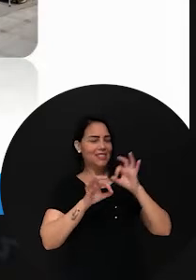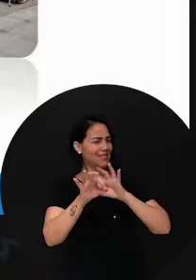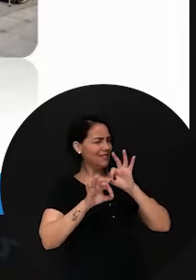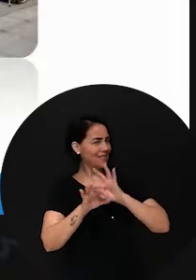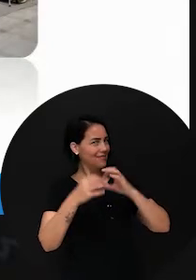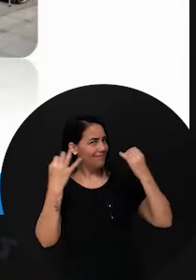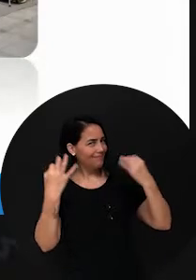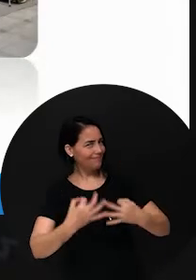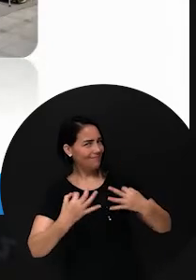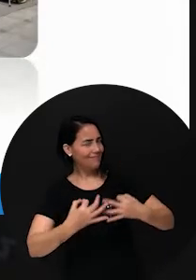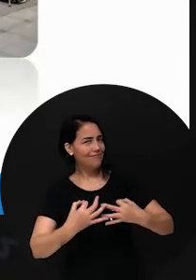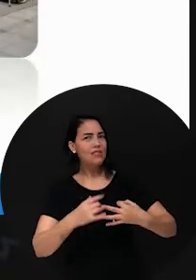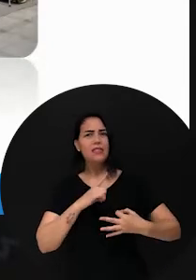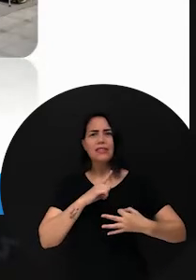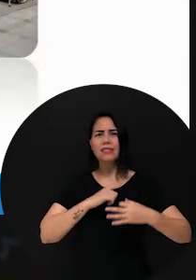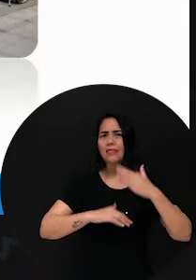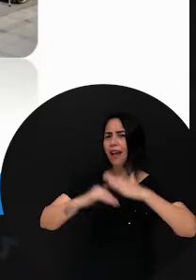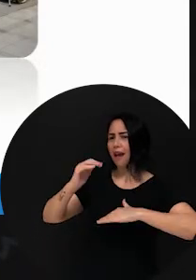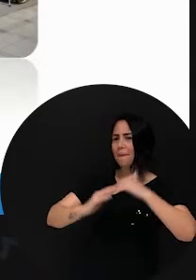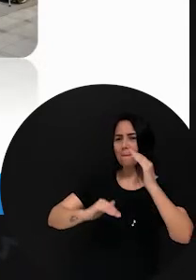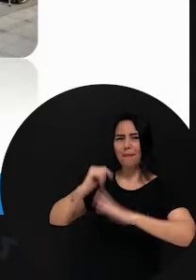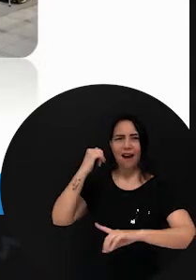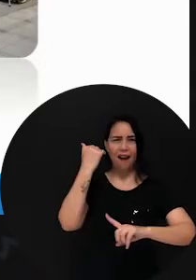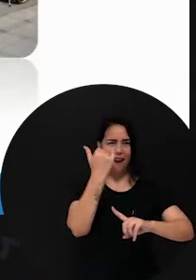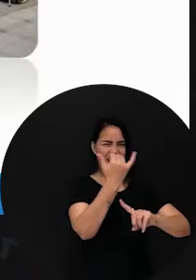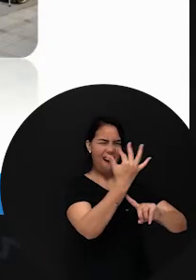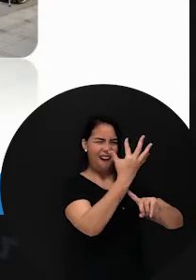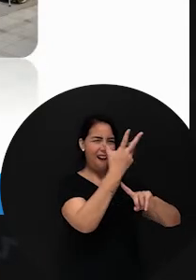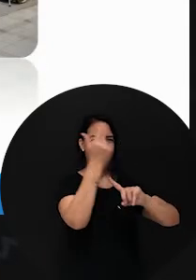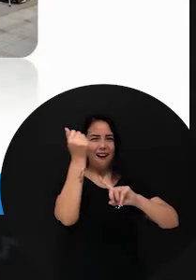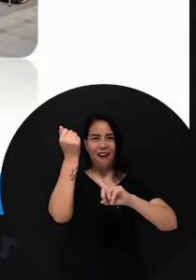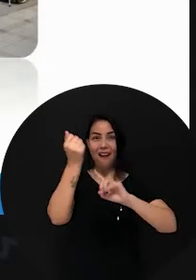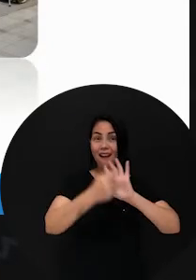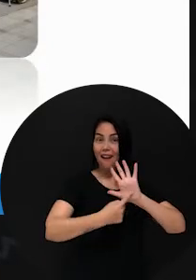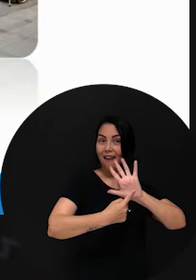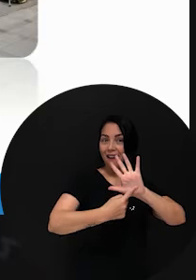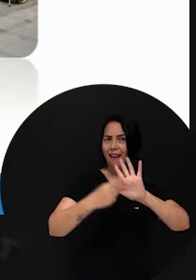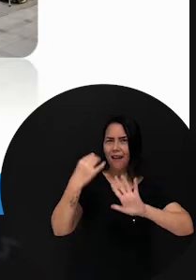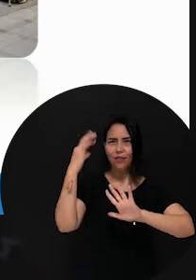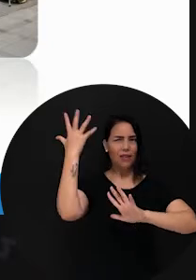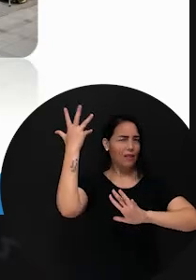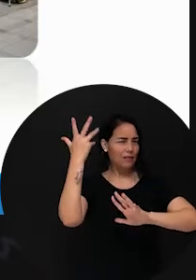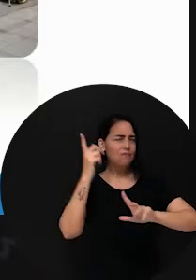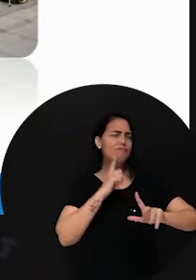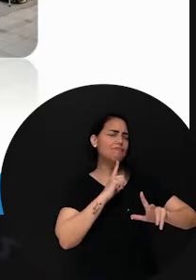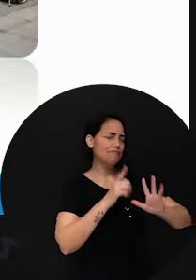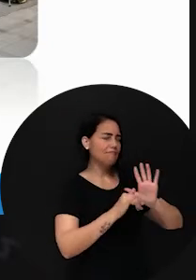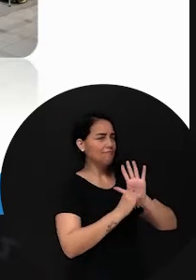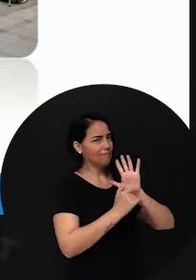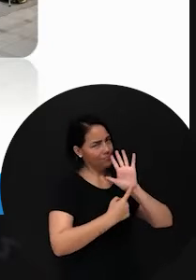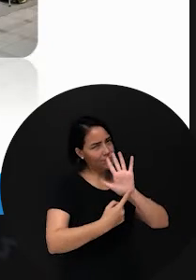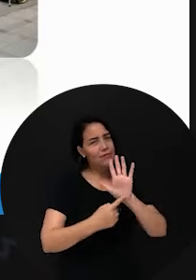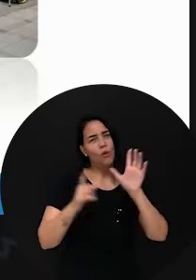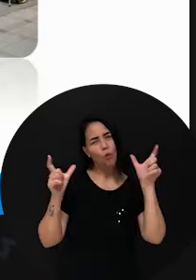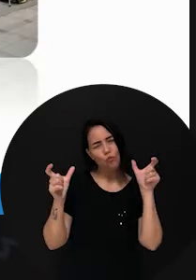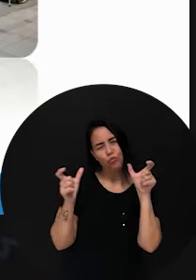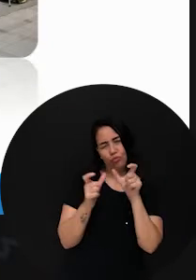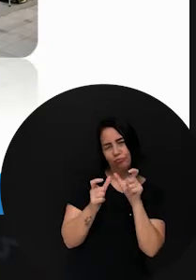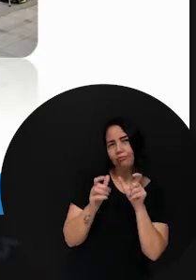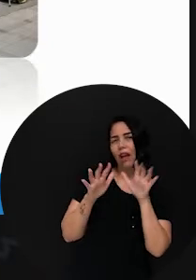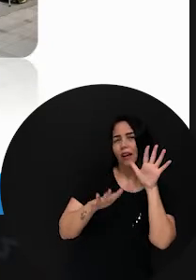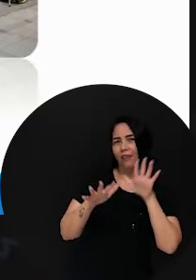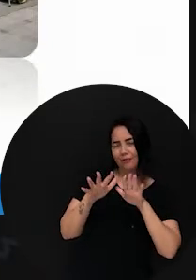gente tem, né, práticas artísticas que acontecem, então, que são apresentações menores, certo? Então, essas